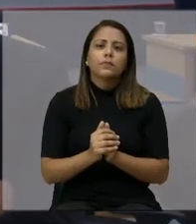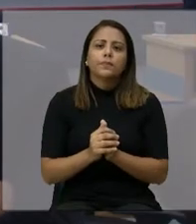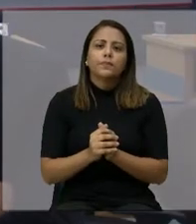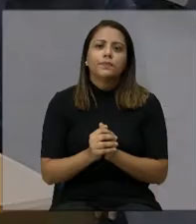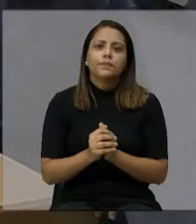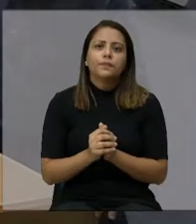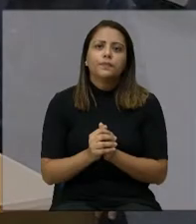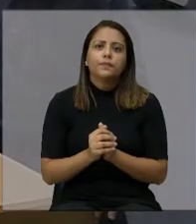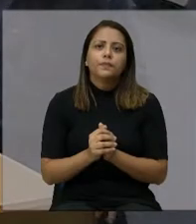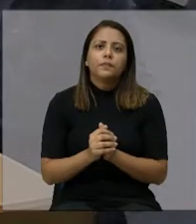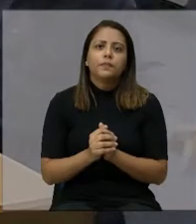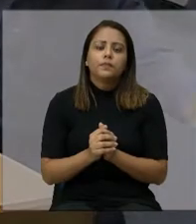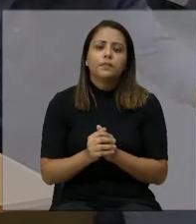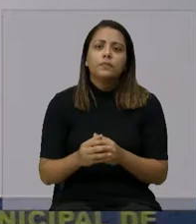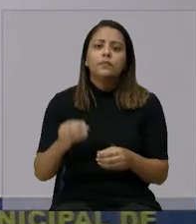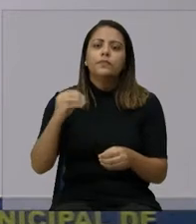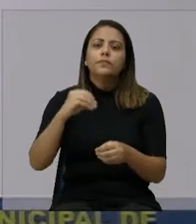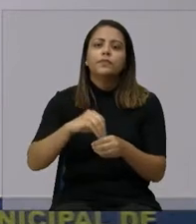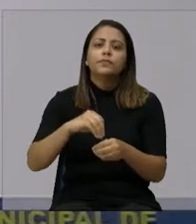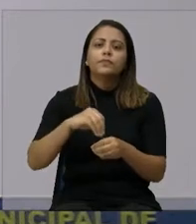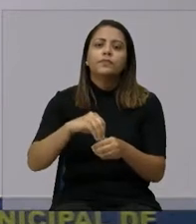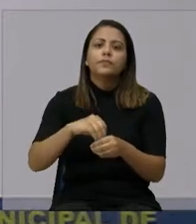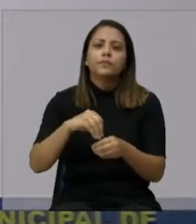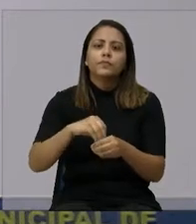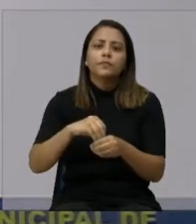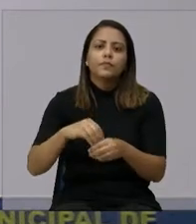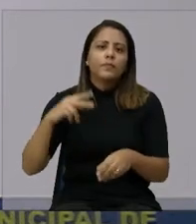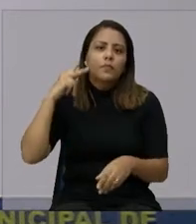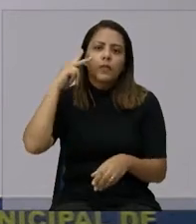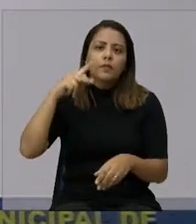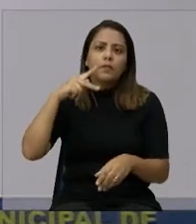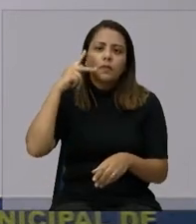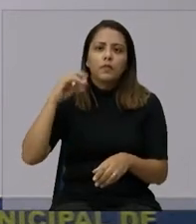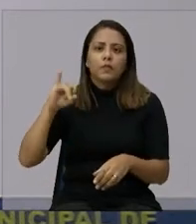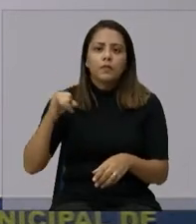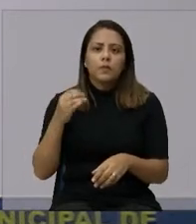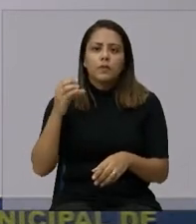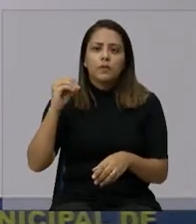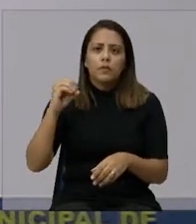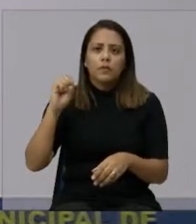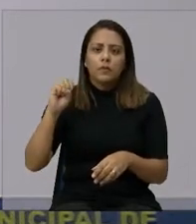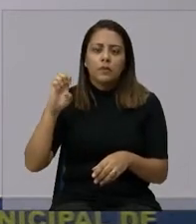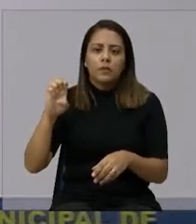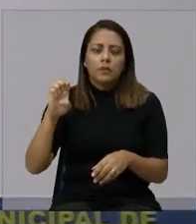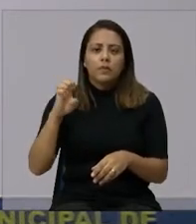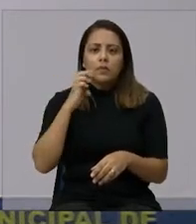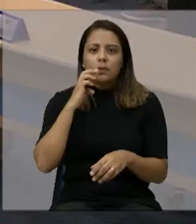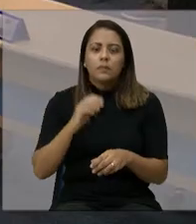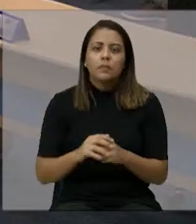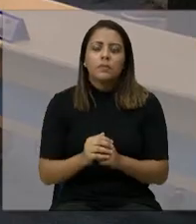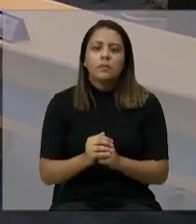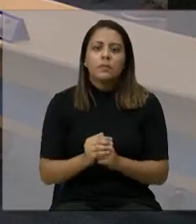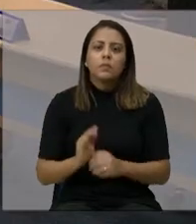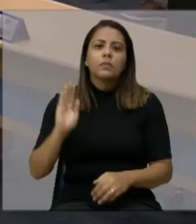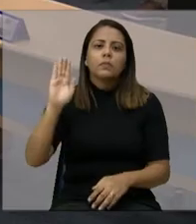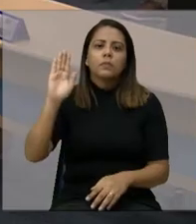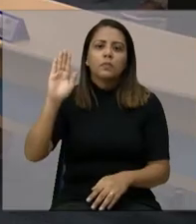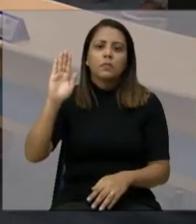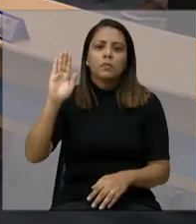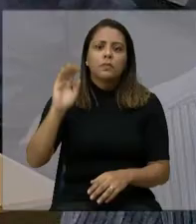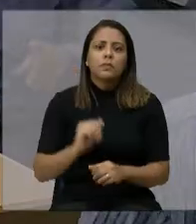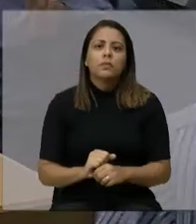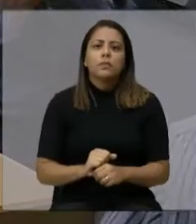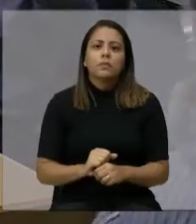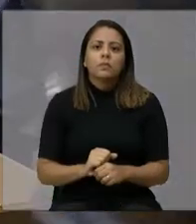Em votação, o pedido verbal do vereador José Dimas. Vereadores favoráveis, permaneça como estão. Os contrários, se manifestem. Nenhuma